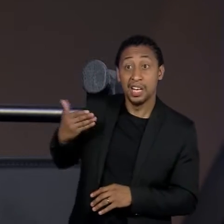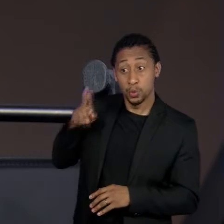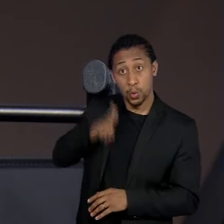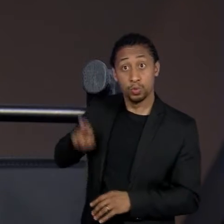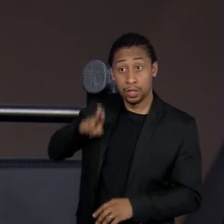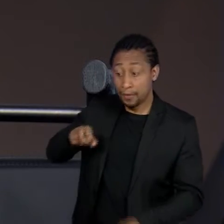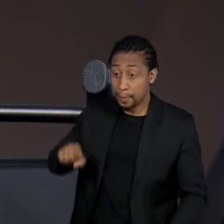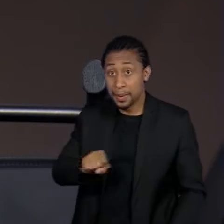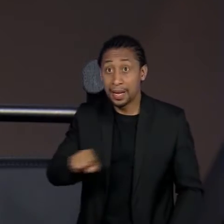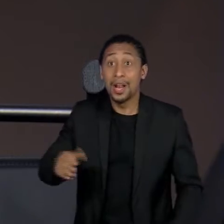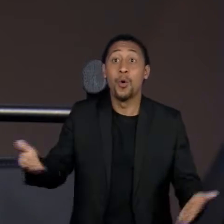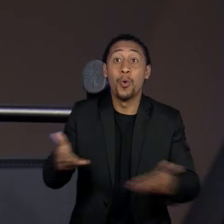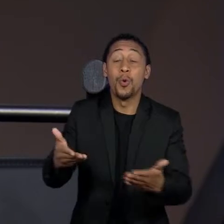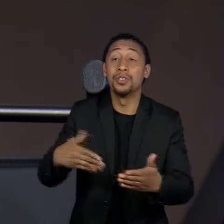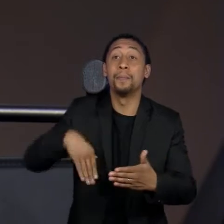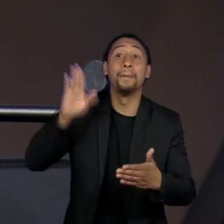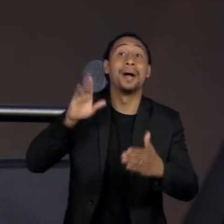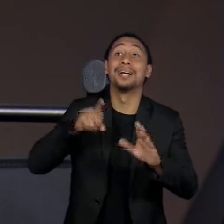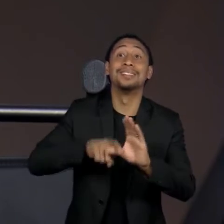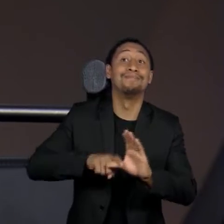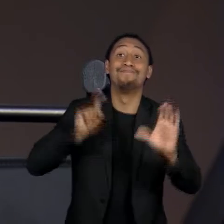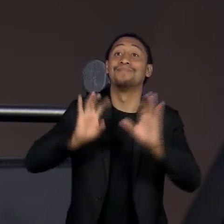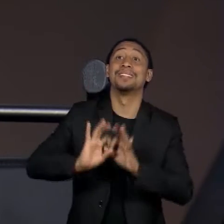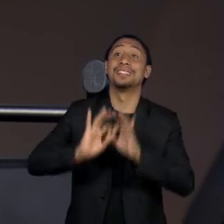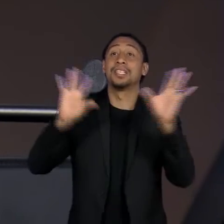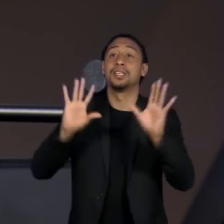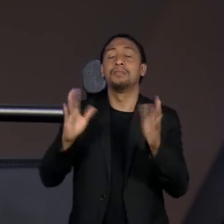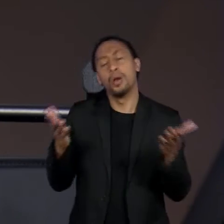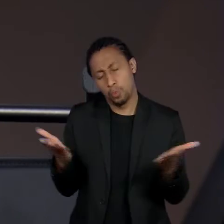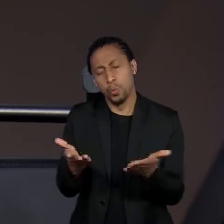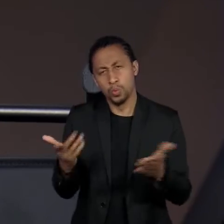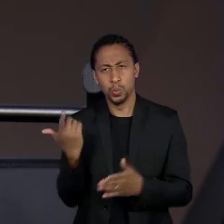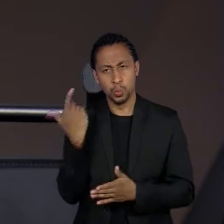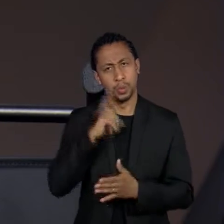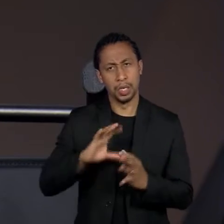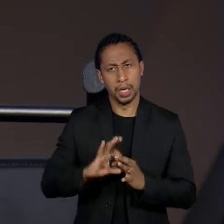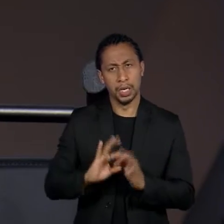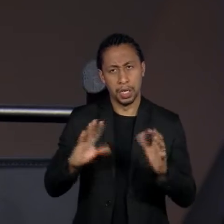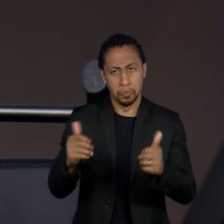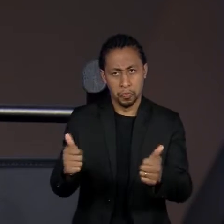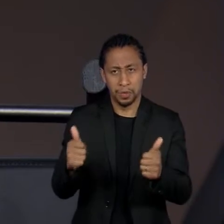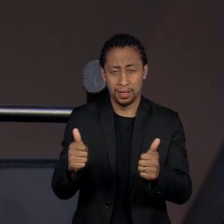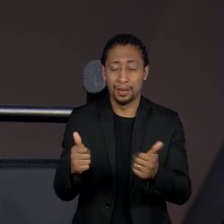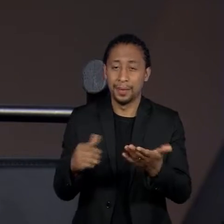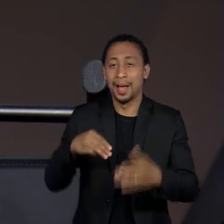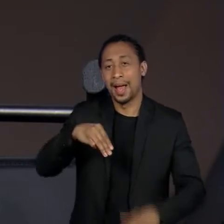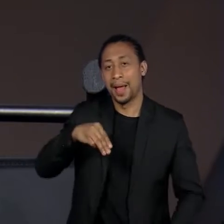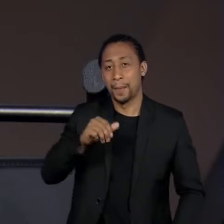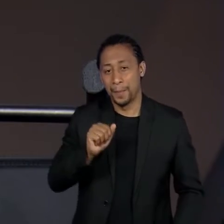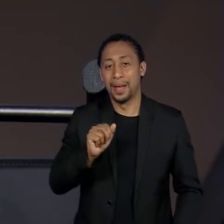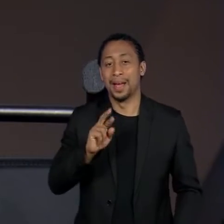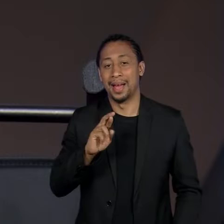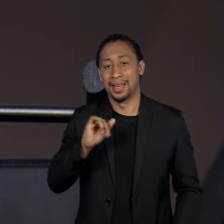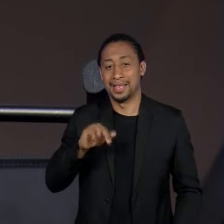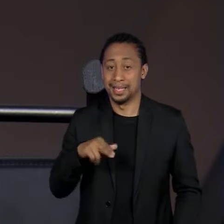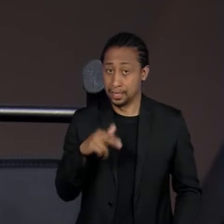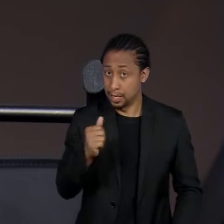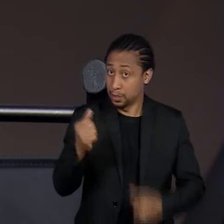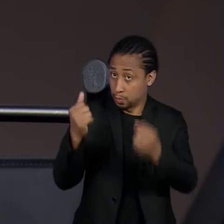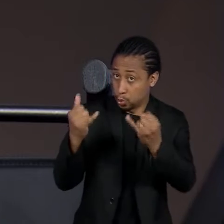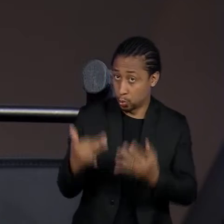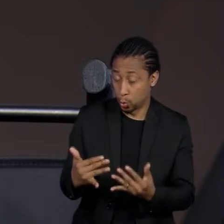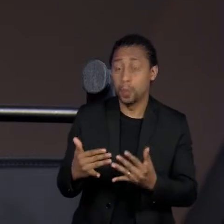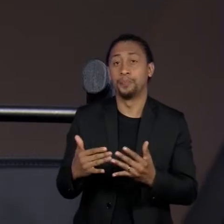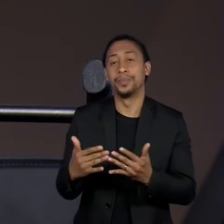mais livre. Não que eu não seja atualmente, né? Porque, como a Marina falou, a nossa cadeira, a nossa bengala, a